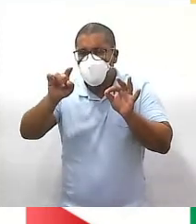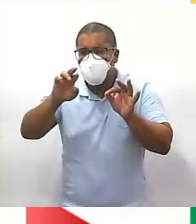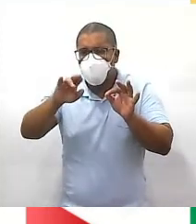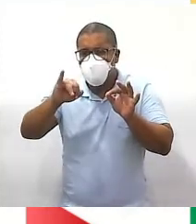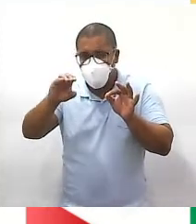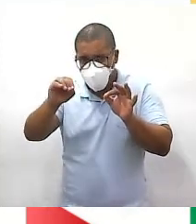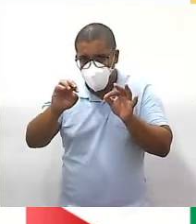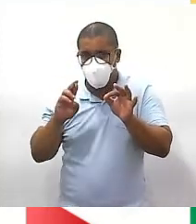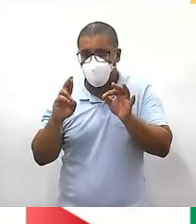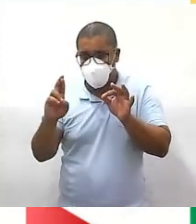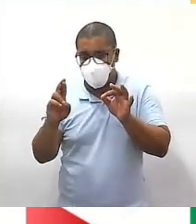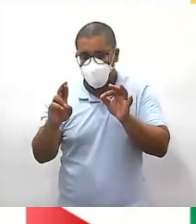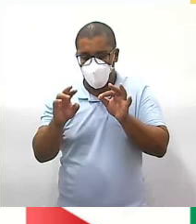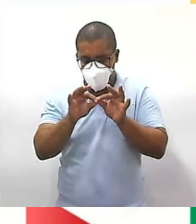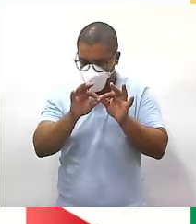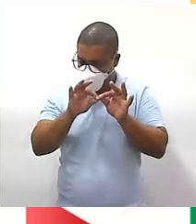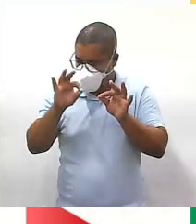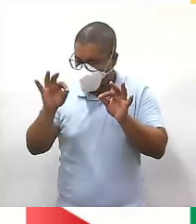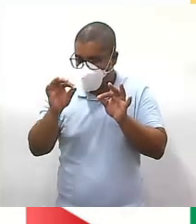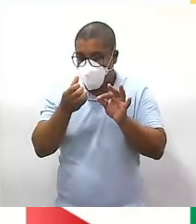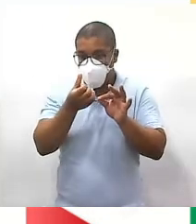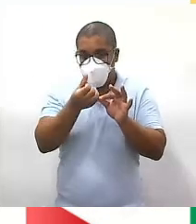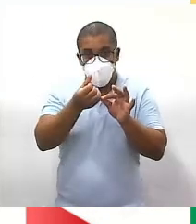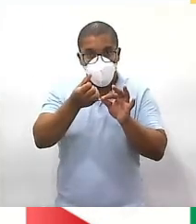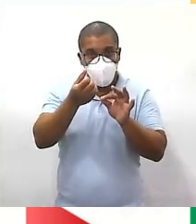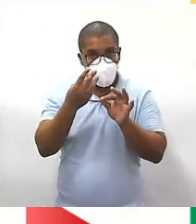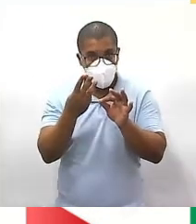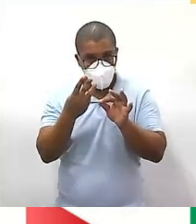do planeta Terra vai ser